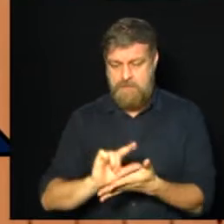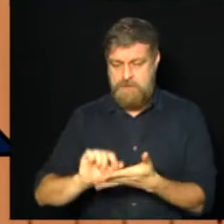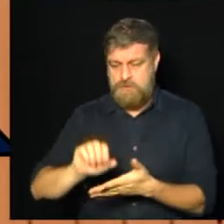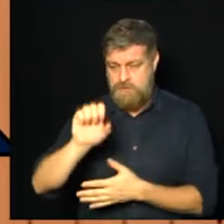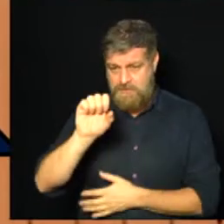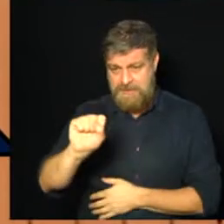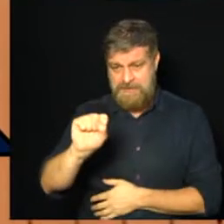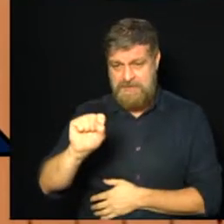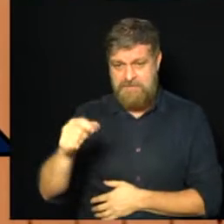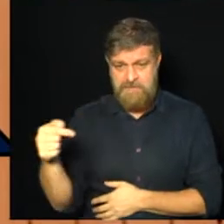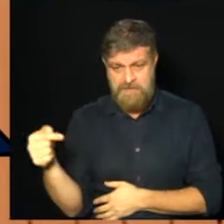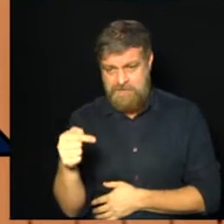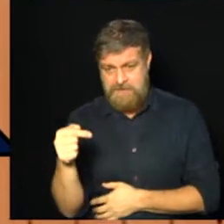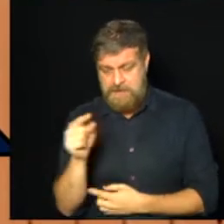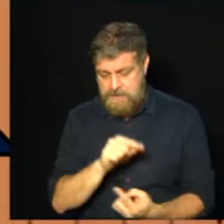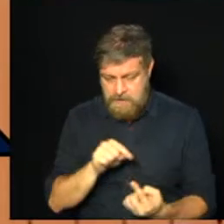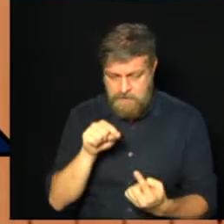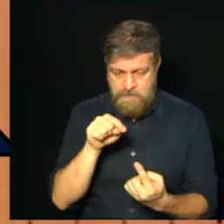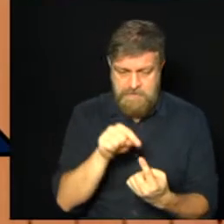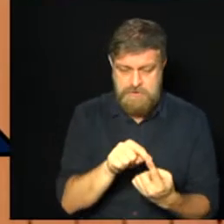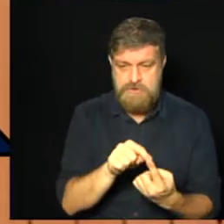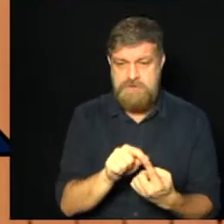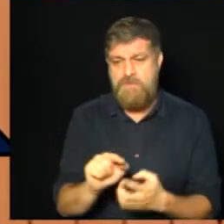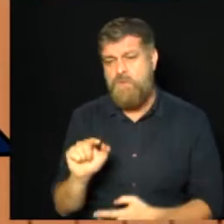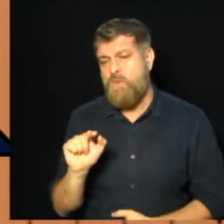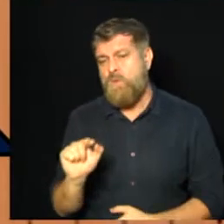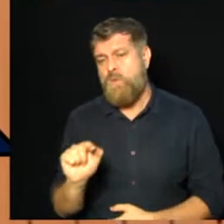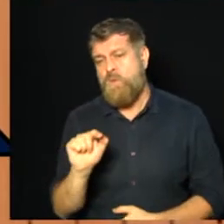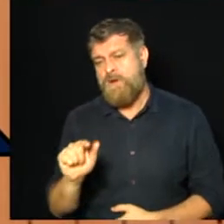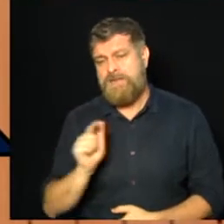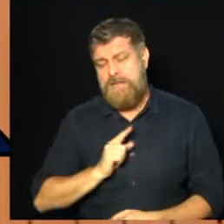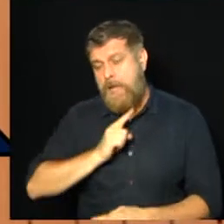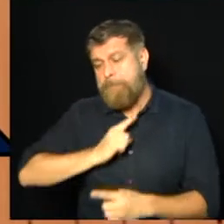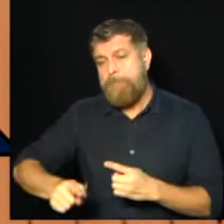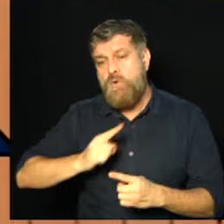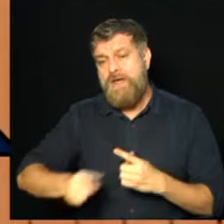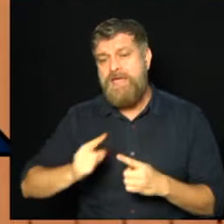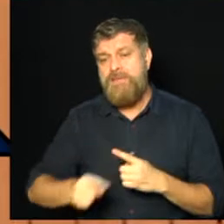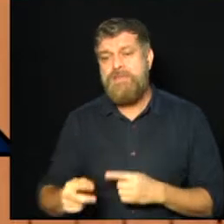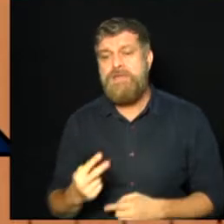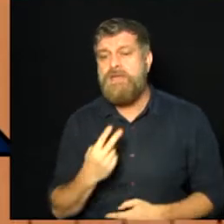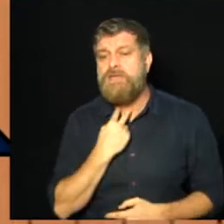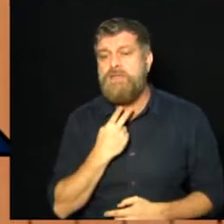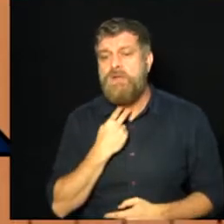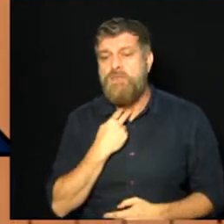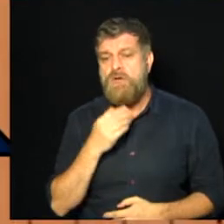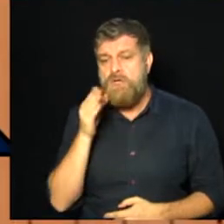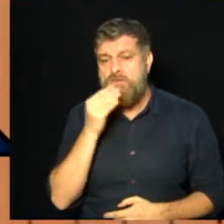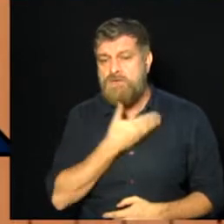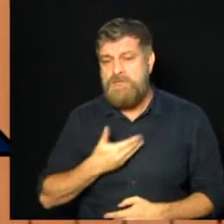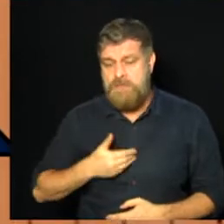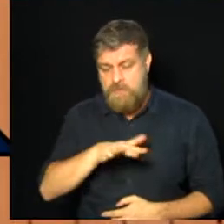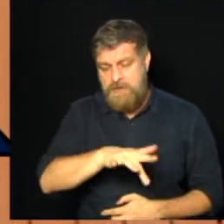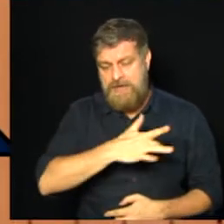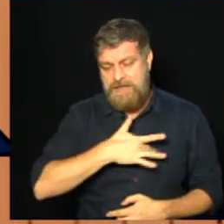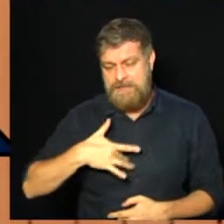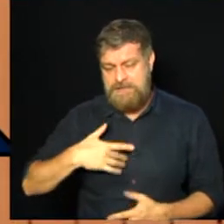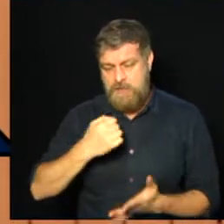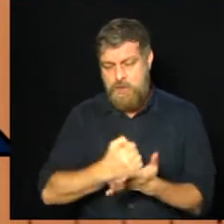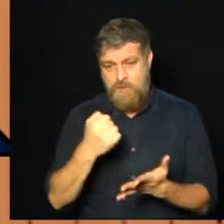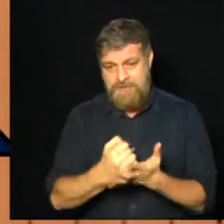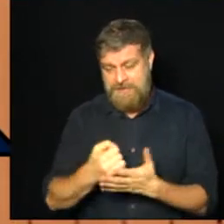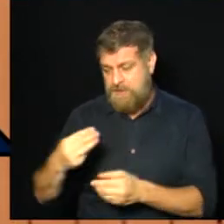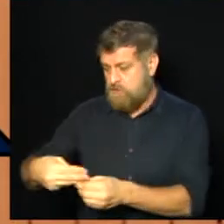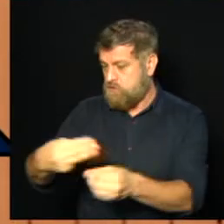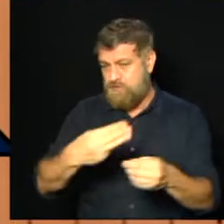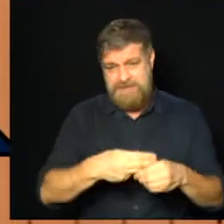trata exatamente da questão do impedimento da contratação pela União, Estados, Distrito Federal e